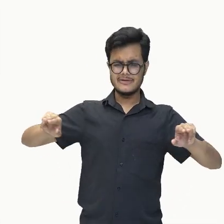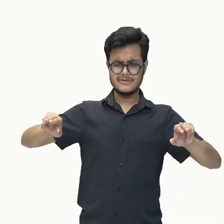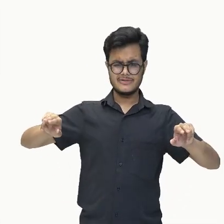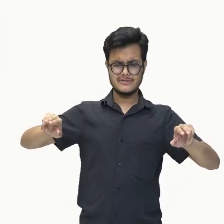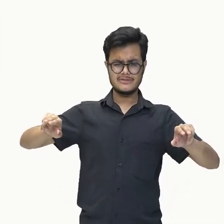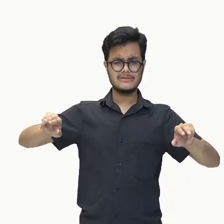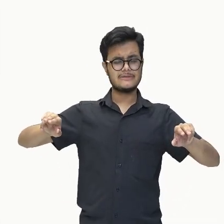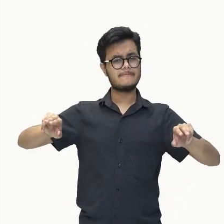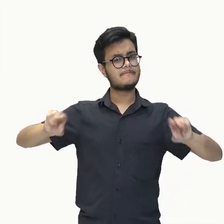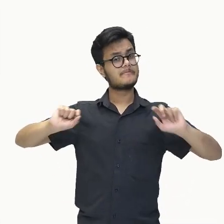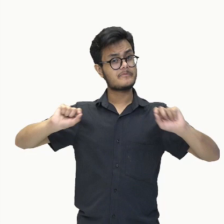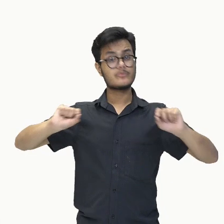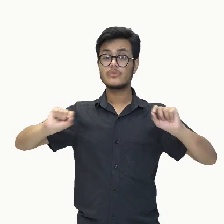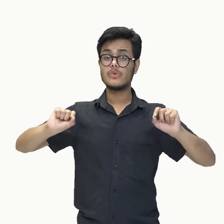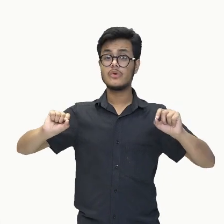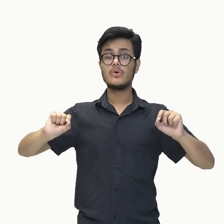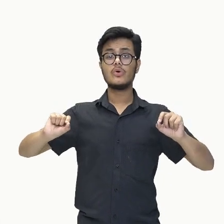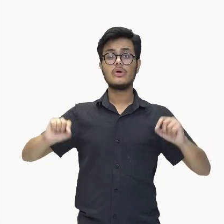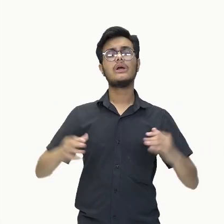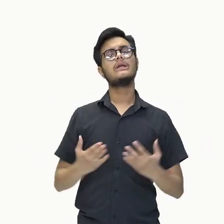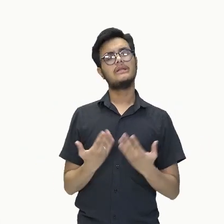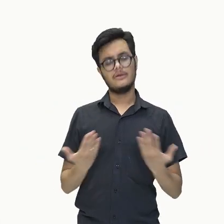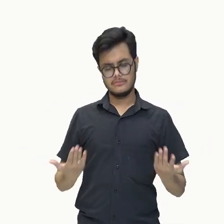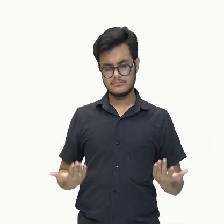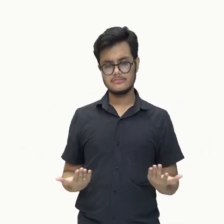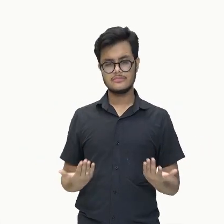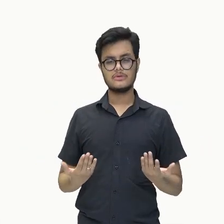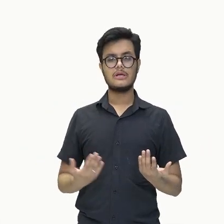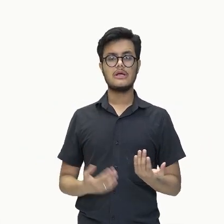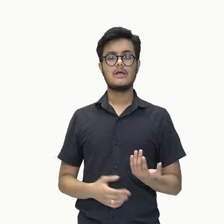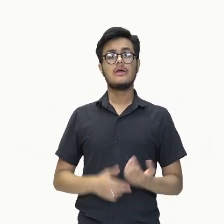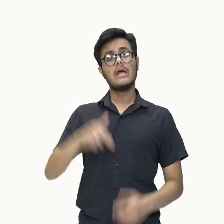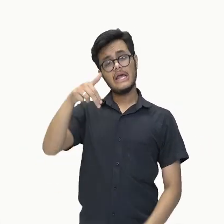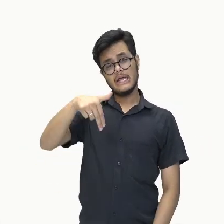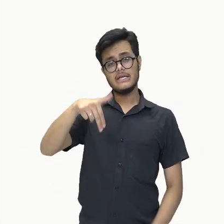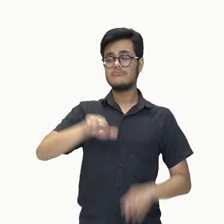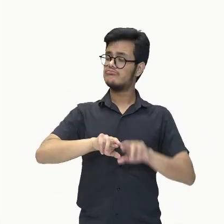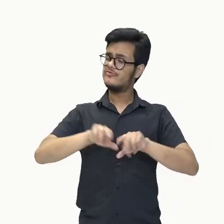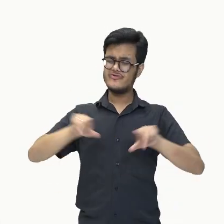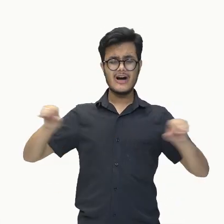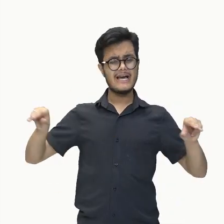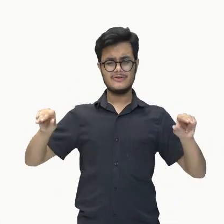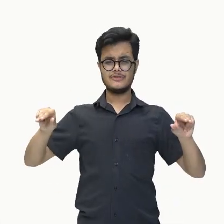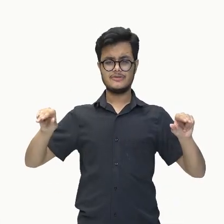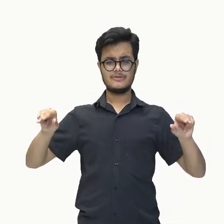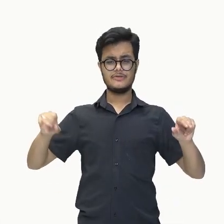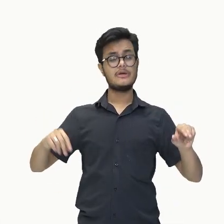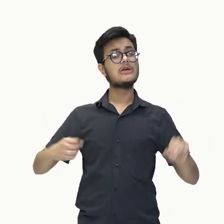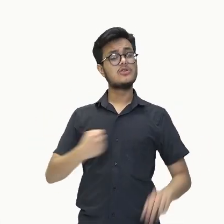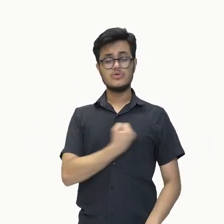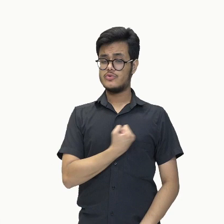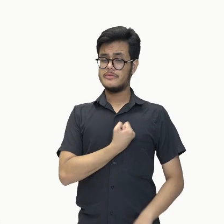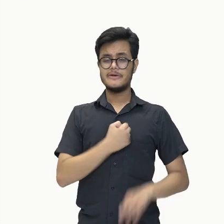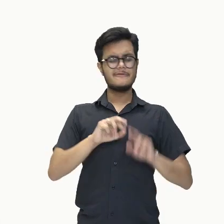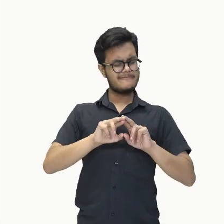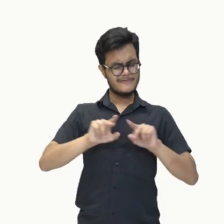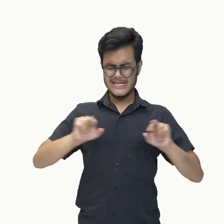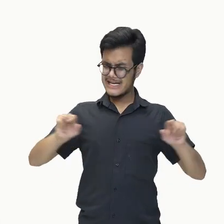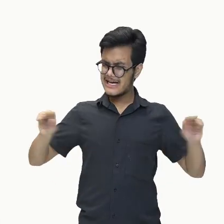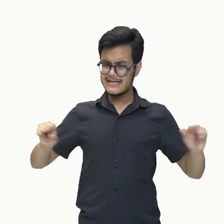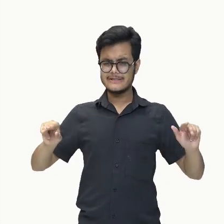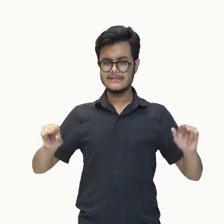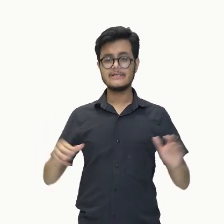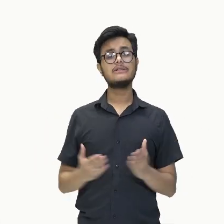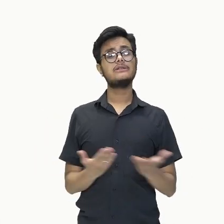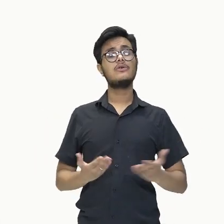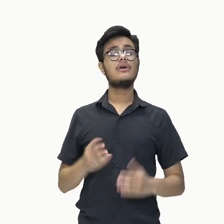né, de descontos sucessivos, nós teremos N fatores. Então, o número de fatores aqui que serão